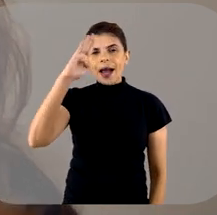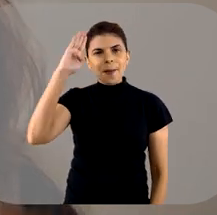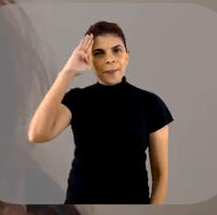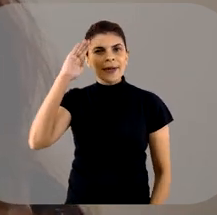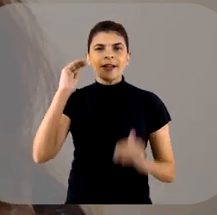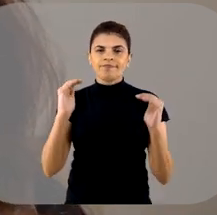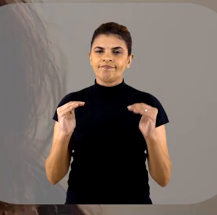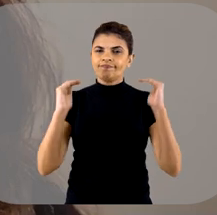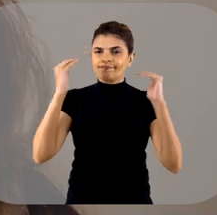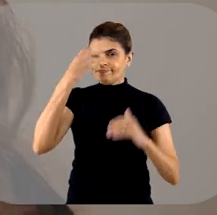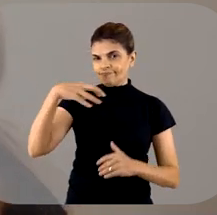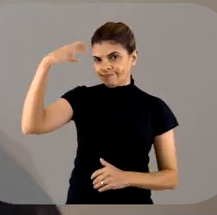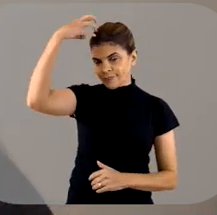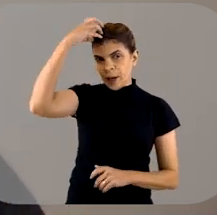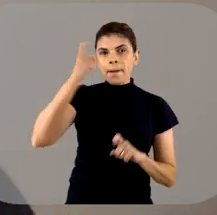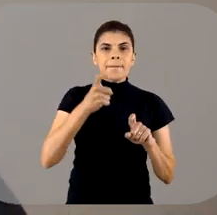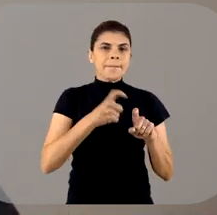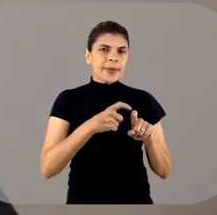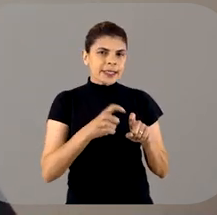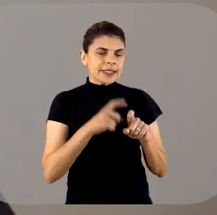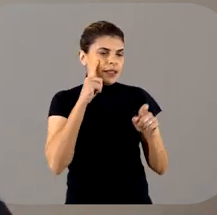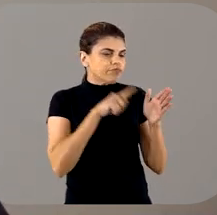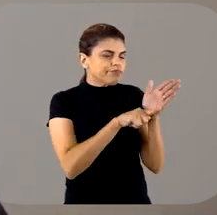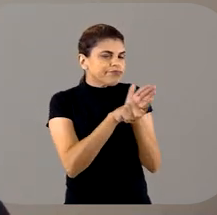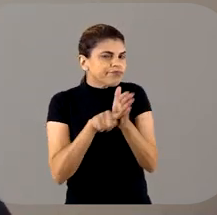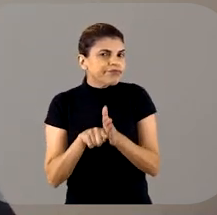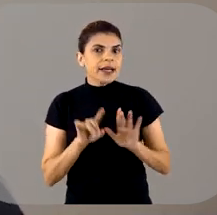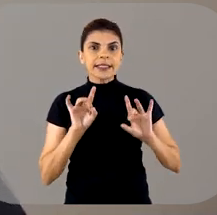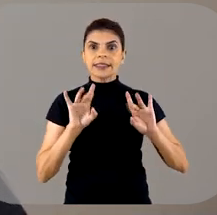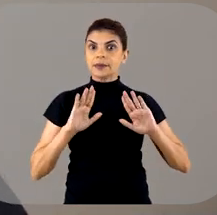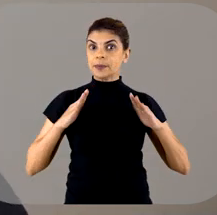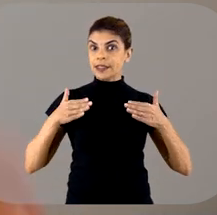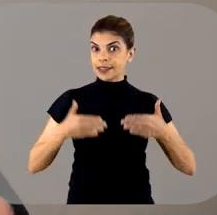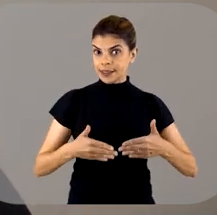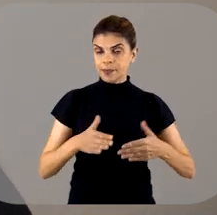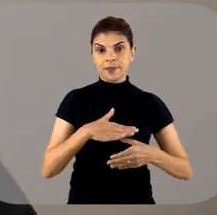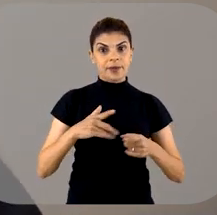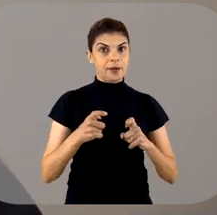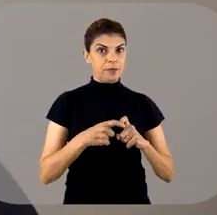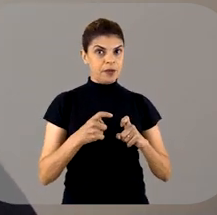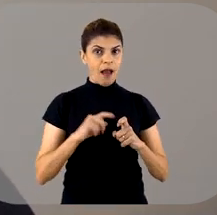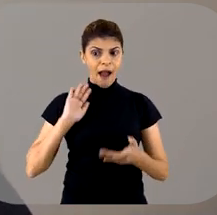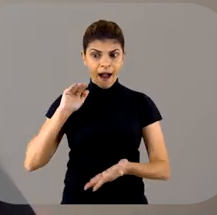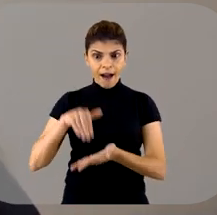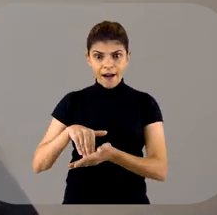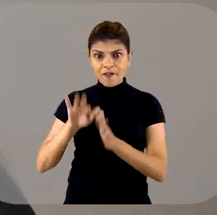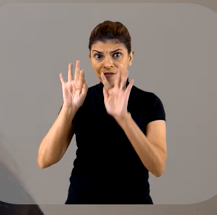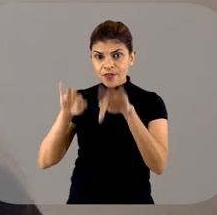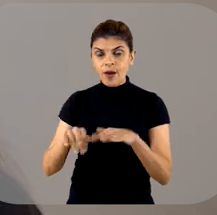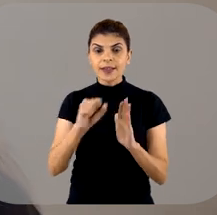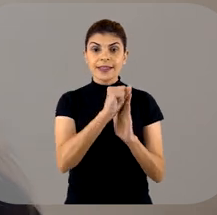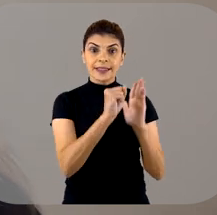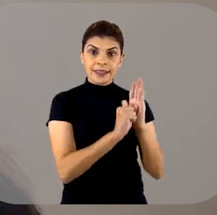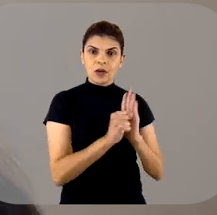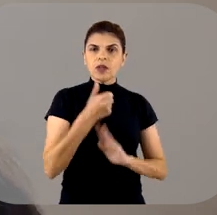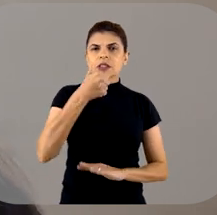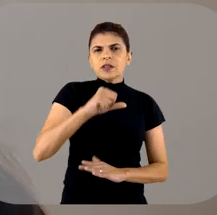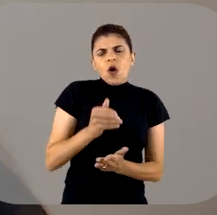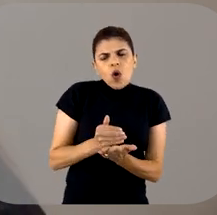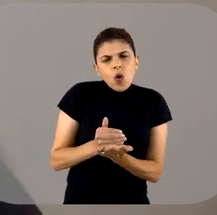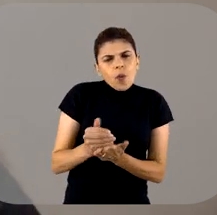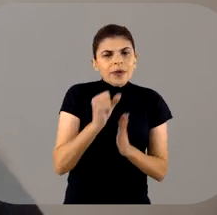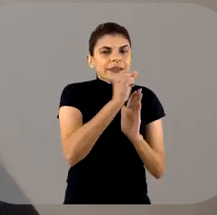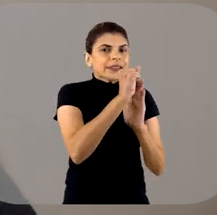como a Academia Imperial de Medicina e de periódicos especializados. Então, até o final do século